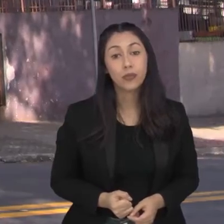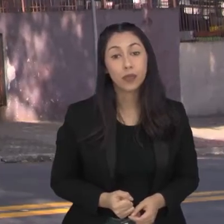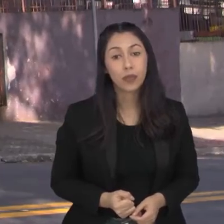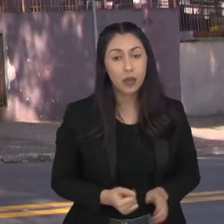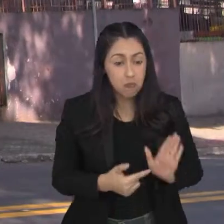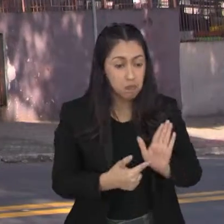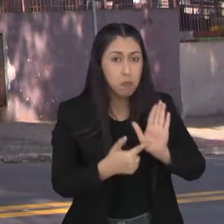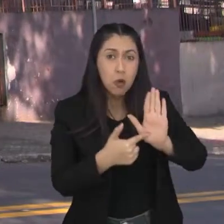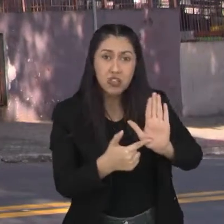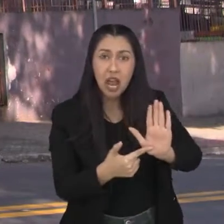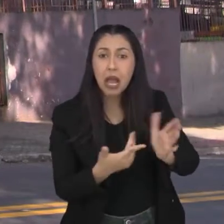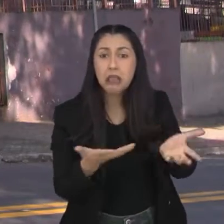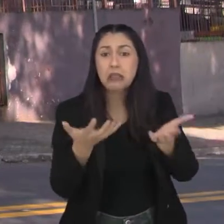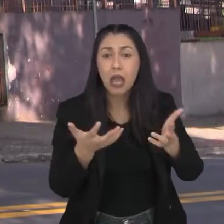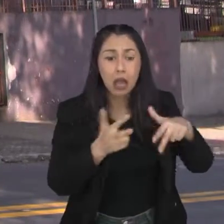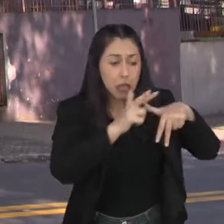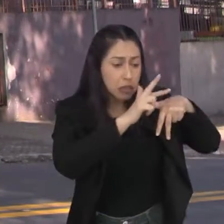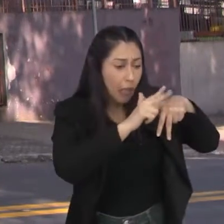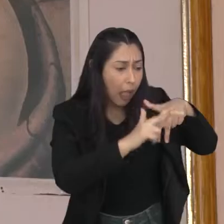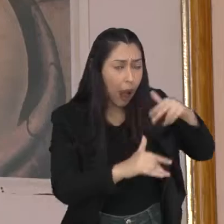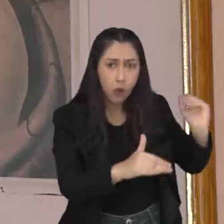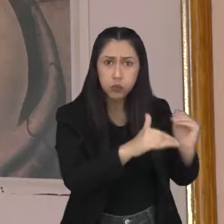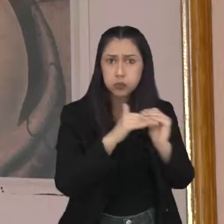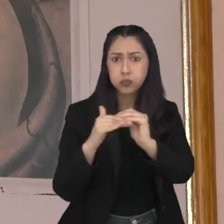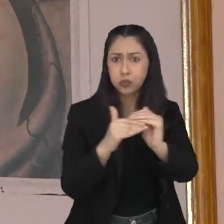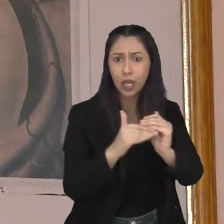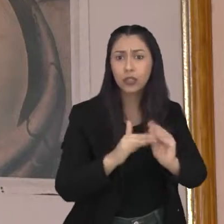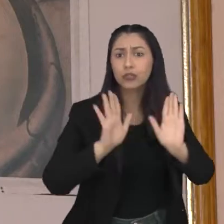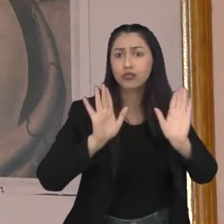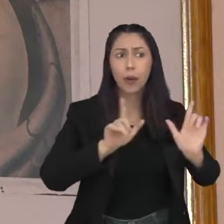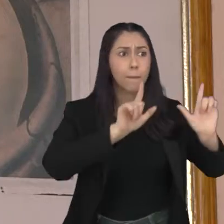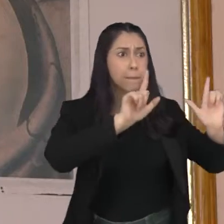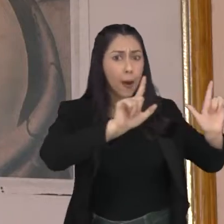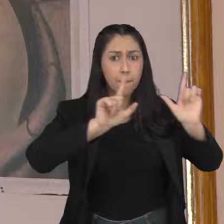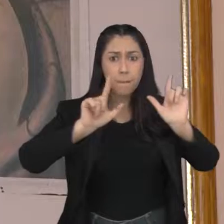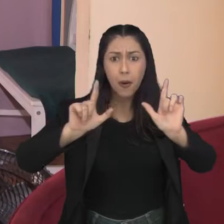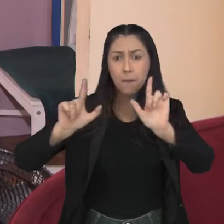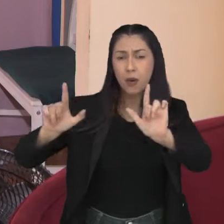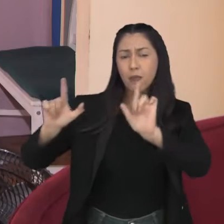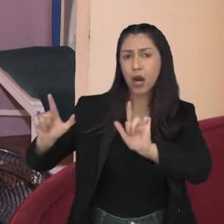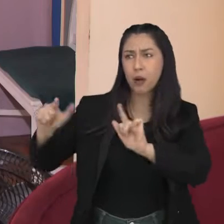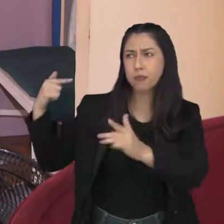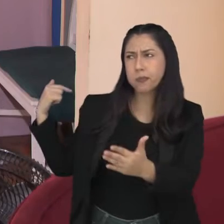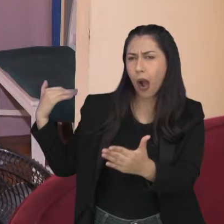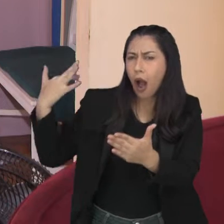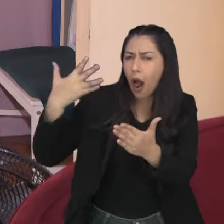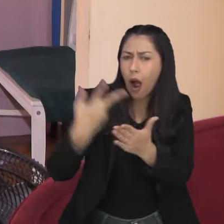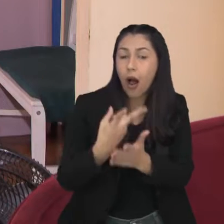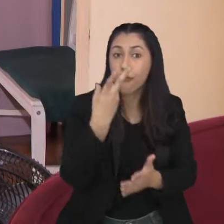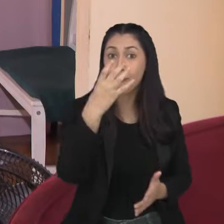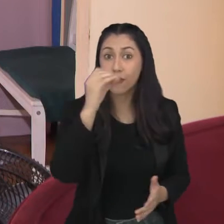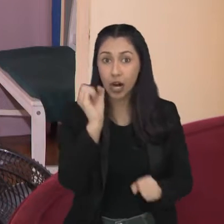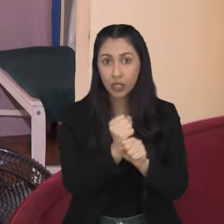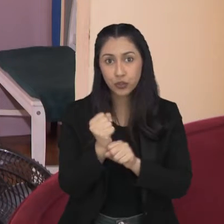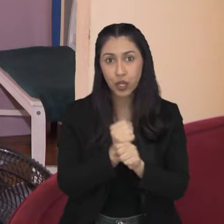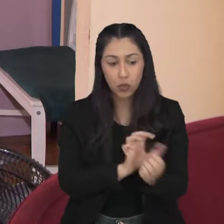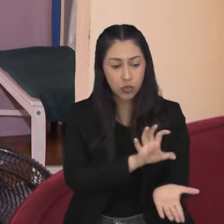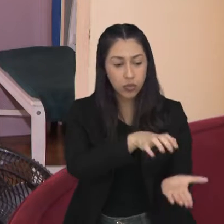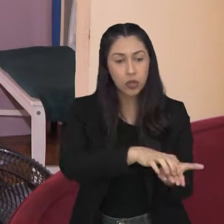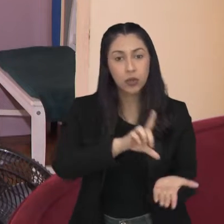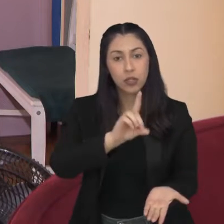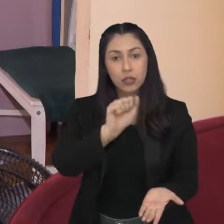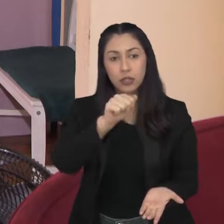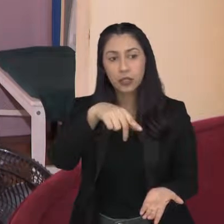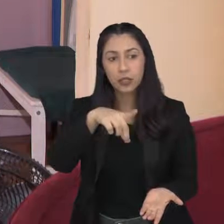Os sinais da luta pela igualdade de gênero estão espalhados pelas paredes. Há mais de 20 anos, o Centro